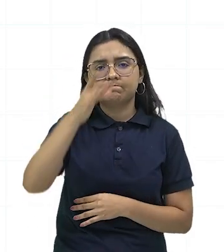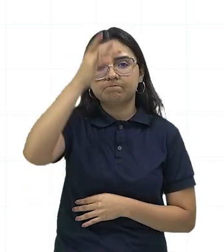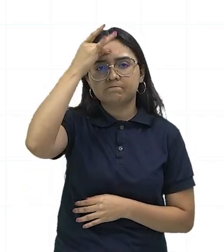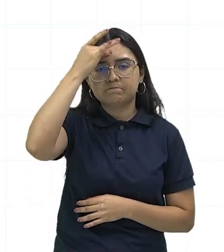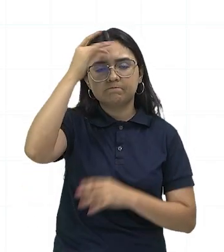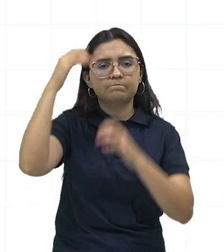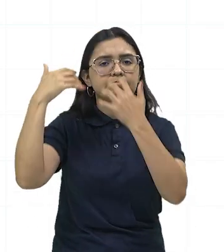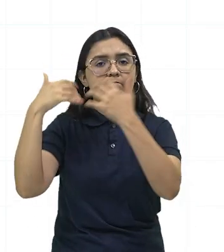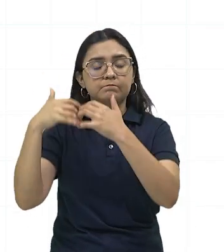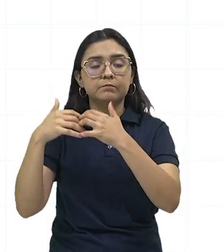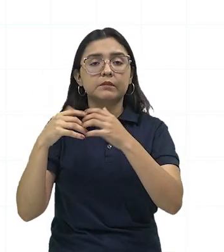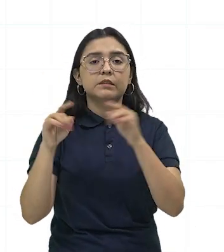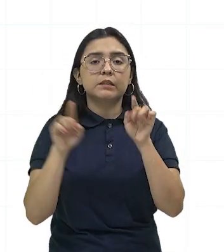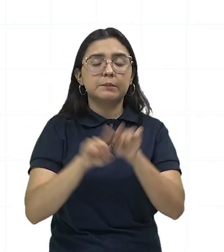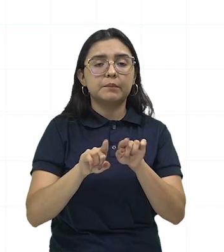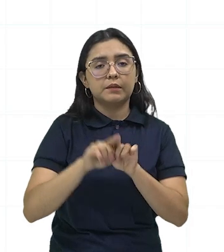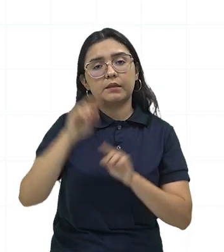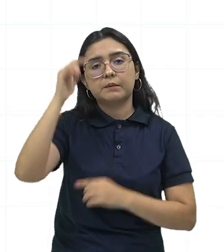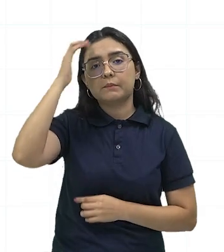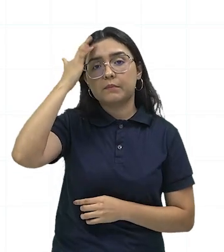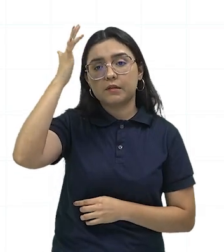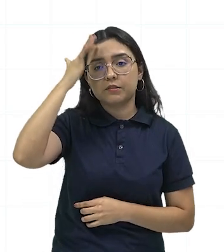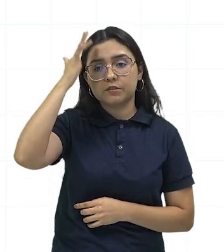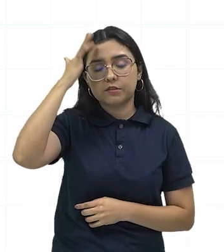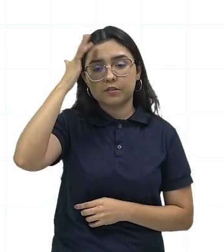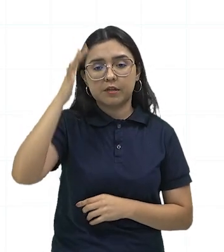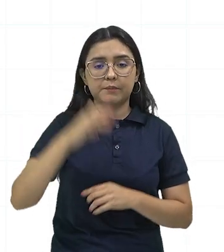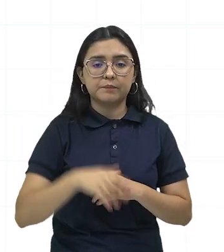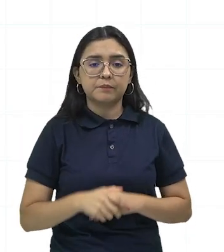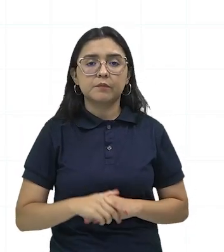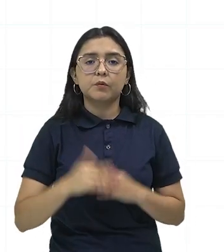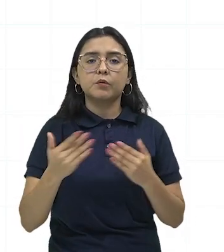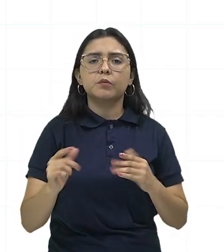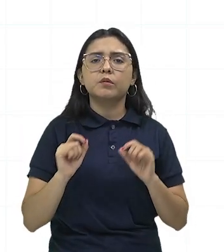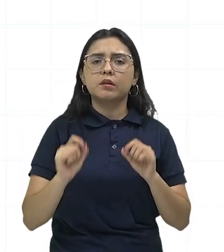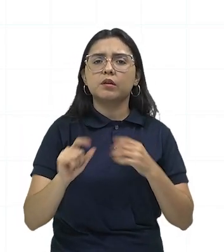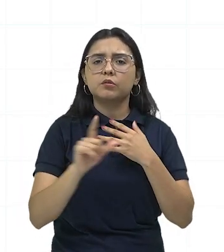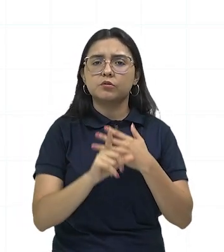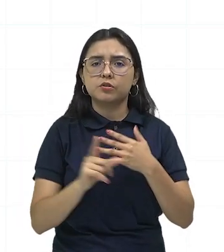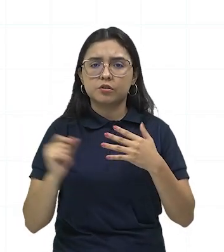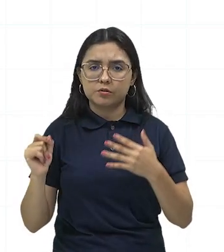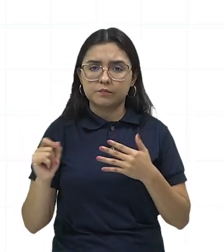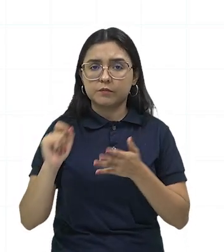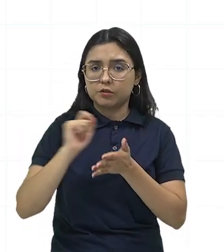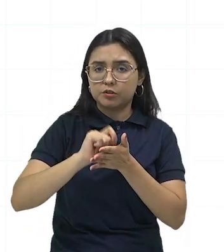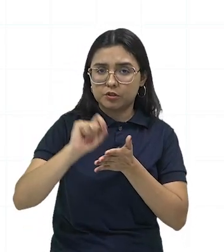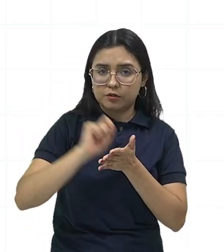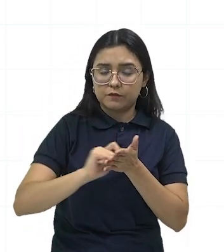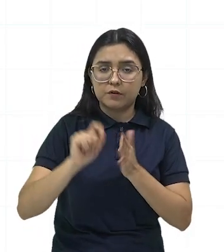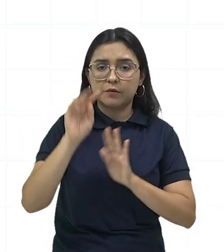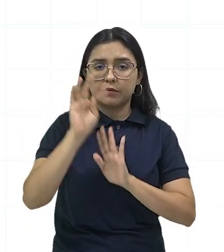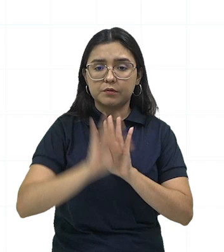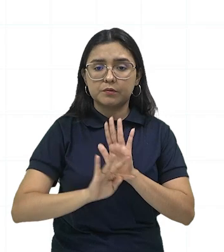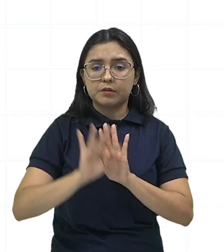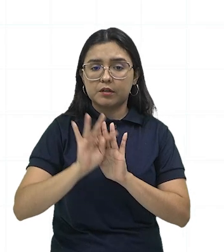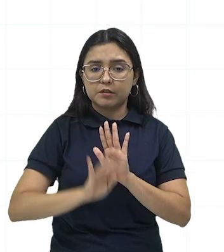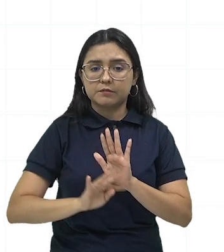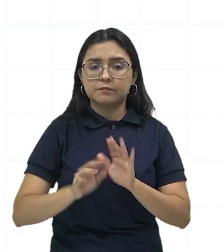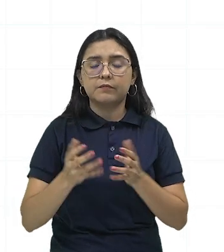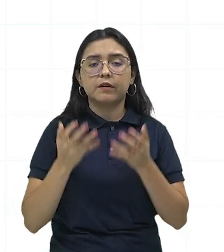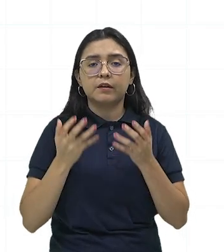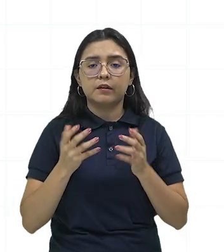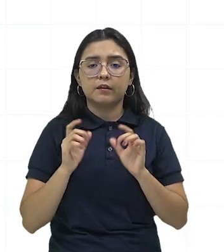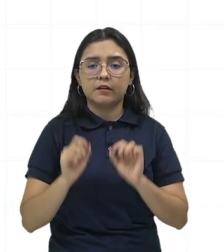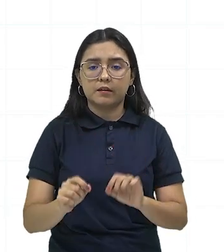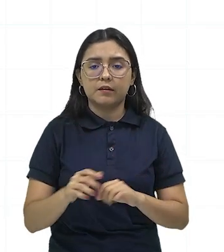cabeça e imaginar o que o nosso escritor, que a pessoa que escreveu o texto, na verdade, vai querer